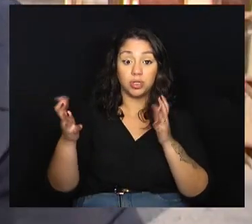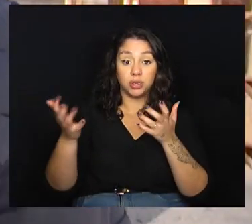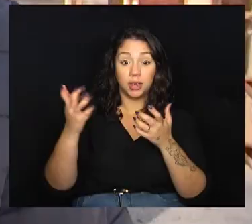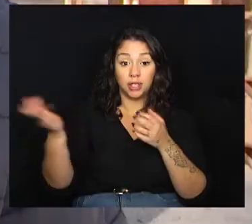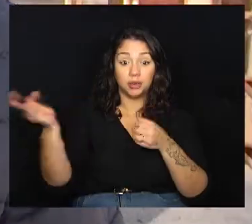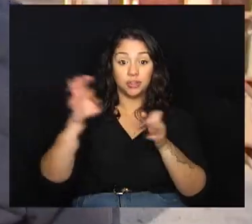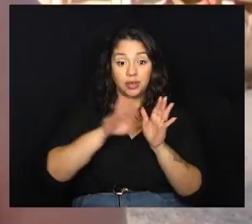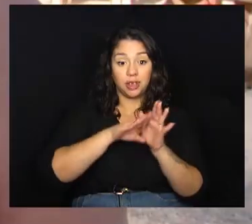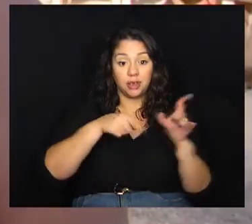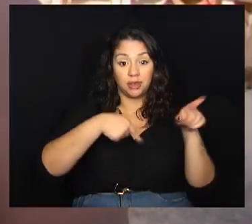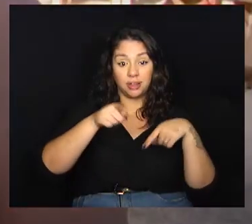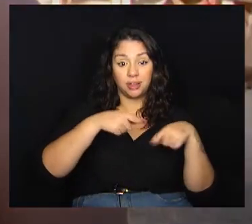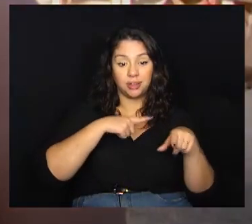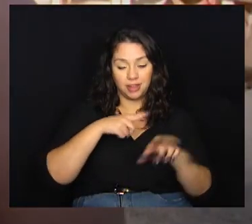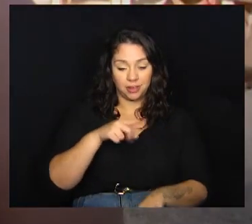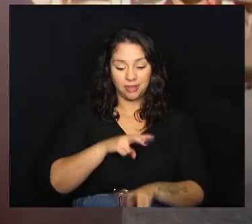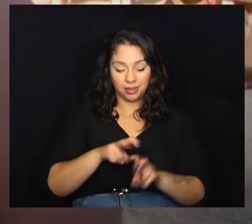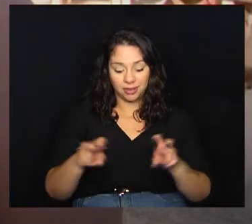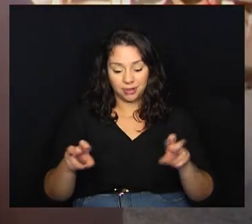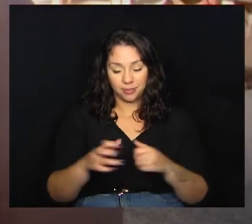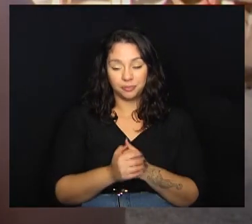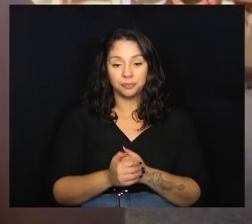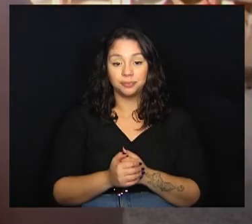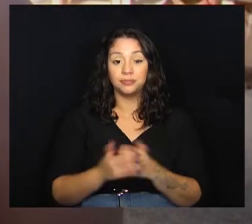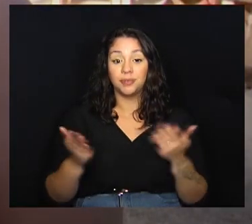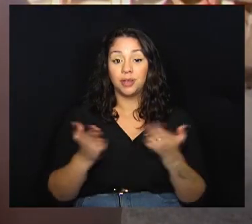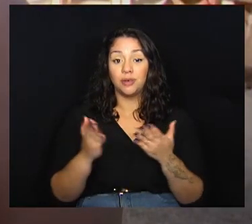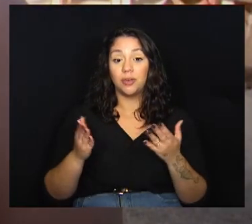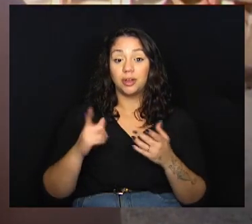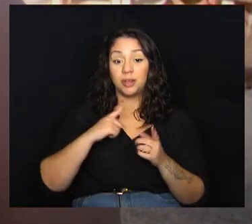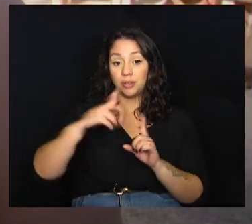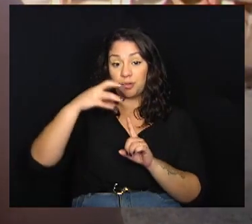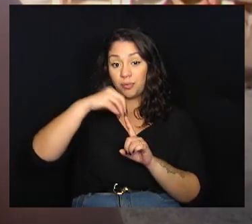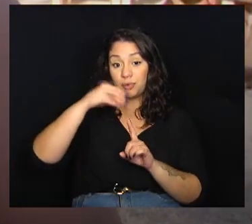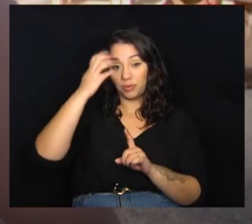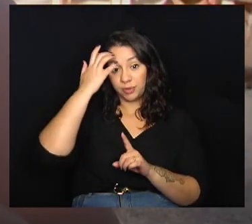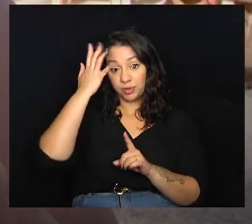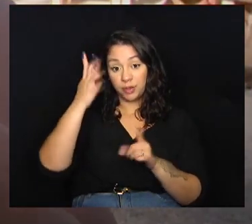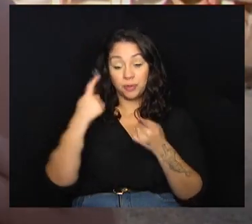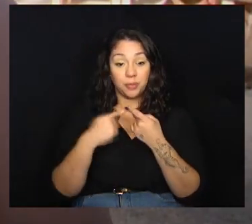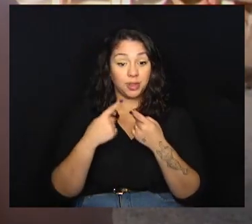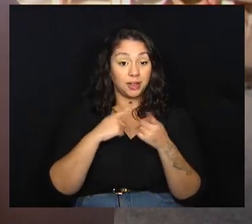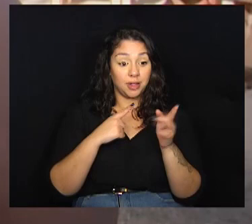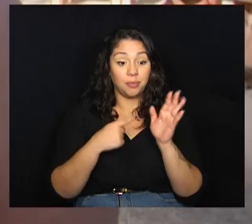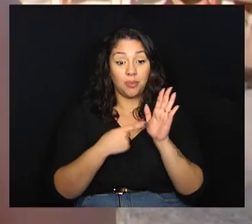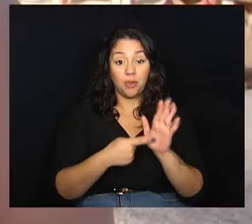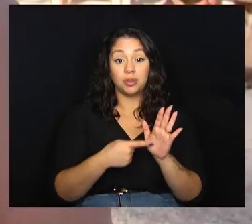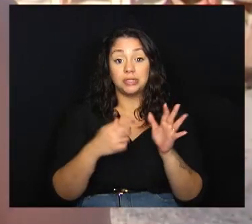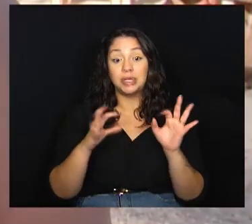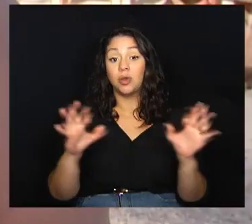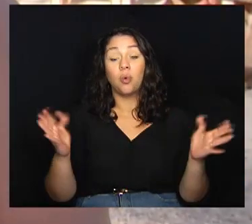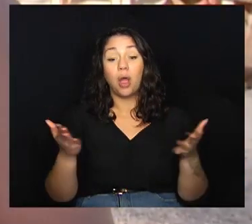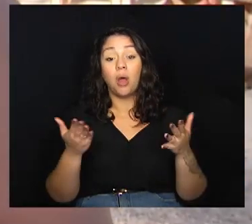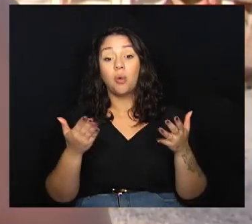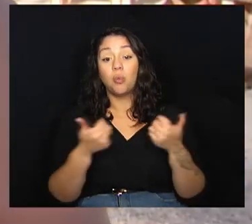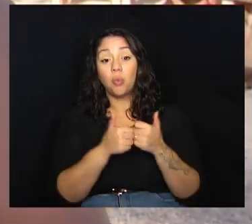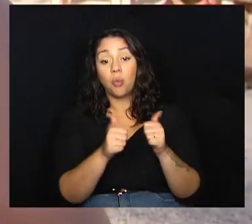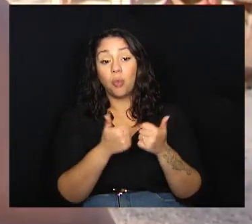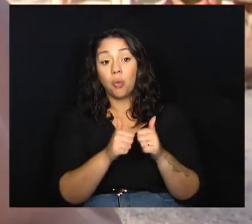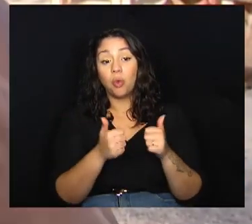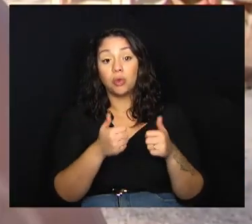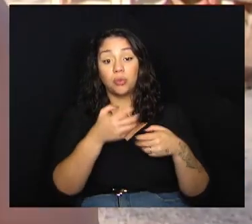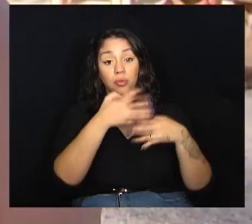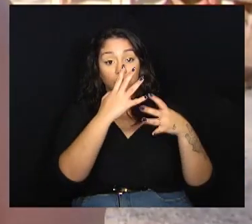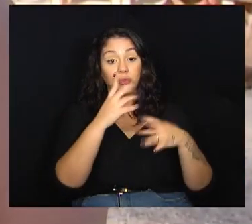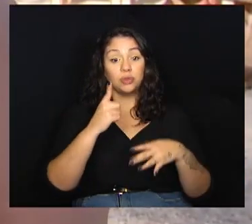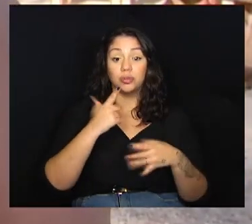um banquinho para sentar, né? Agora com esses pontos facilitou muito, porque tá lá tudo indicando direitinho qual ônibus pegar. A gente não toma mais